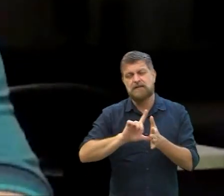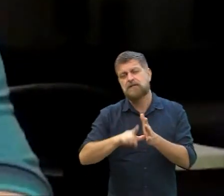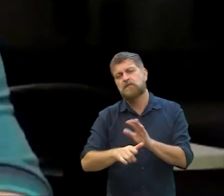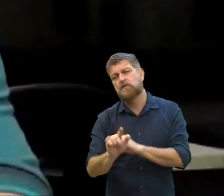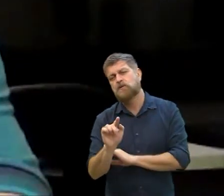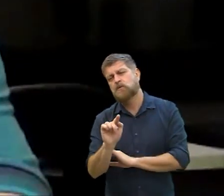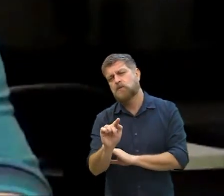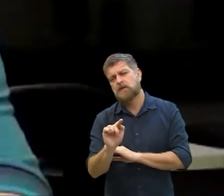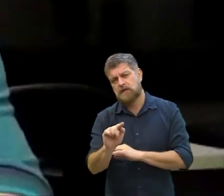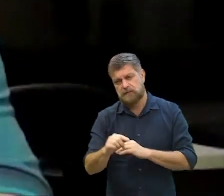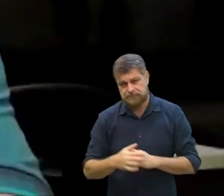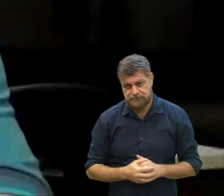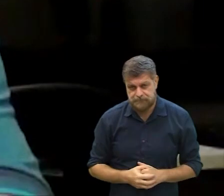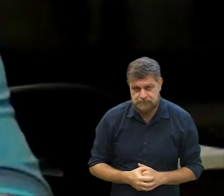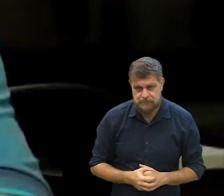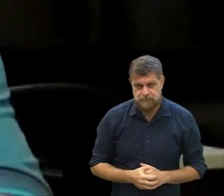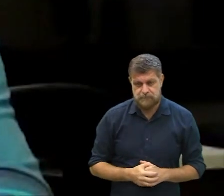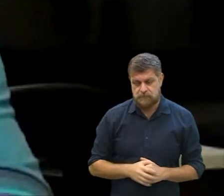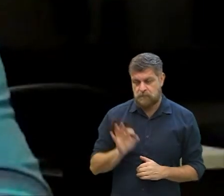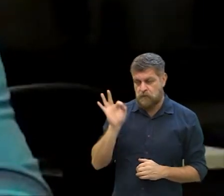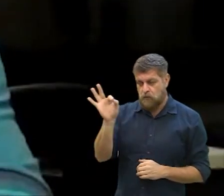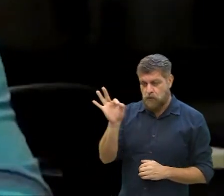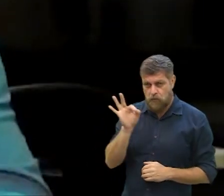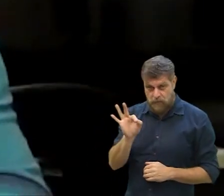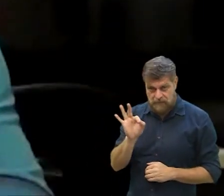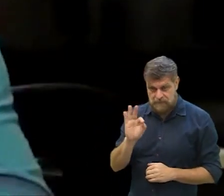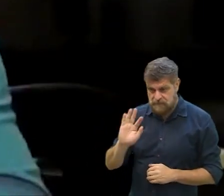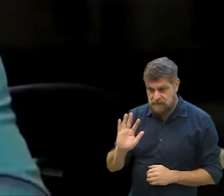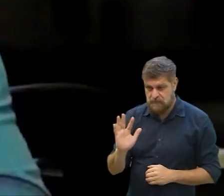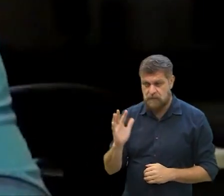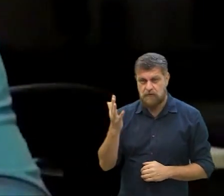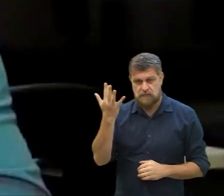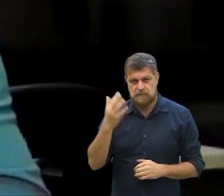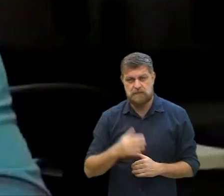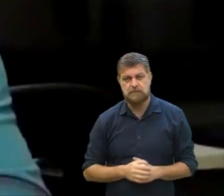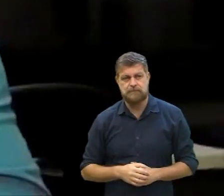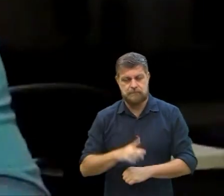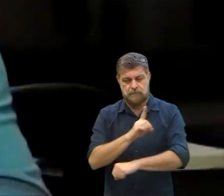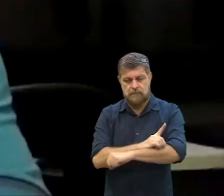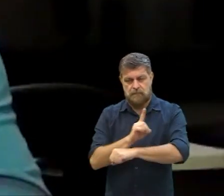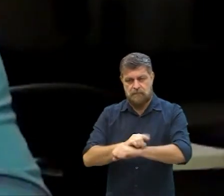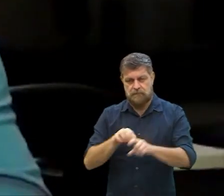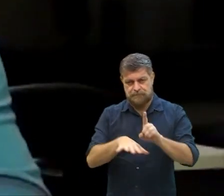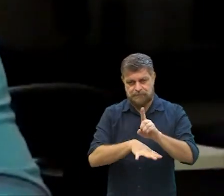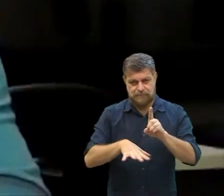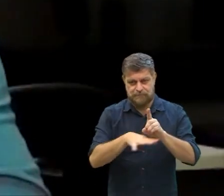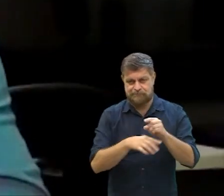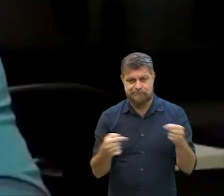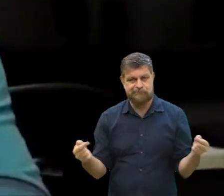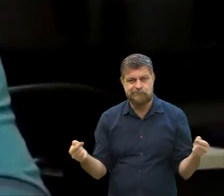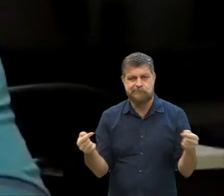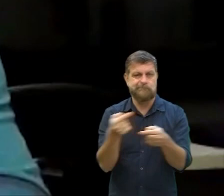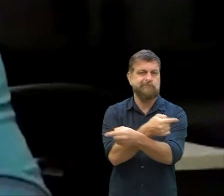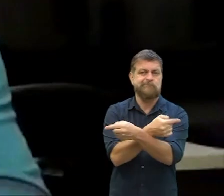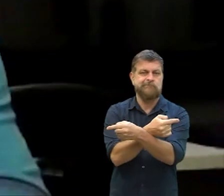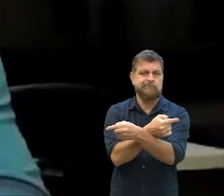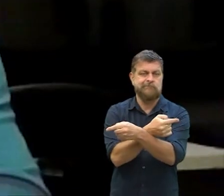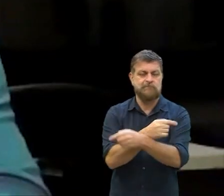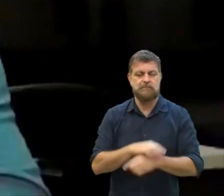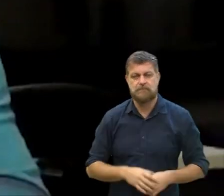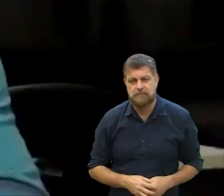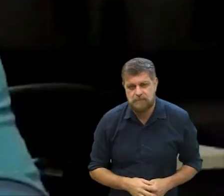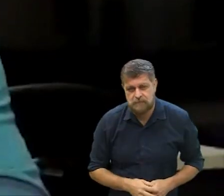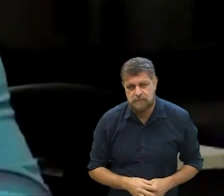depois os índices de ocorrências da Defesa Civil, isso não